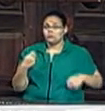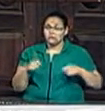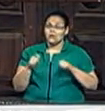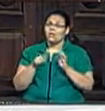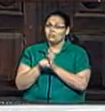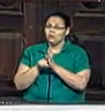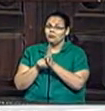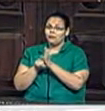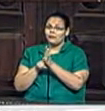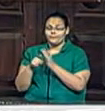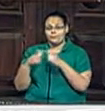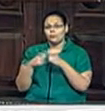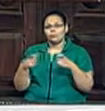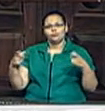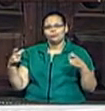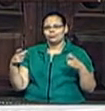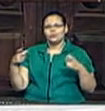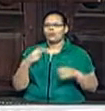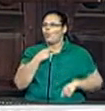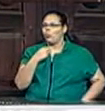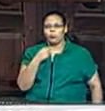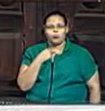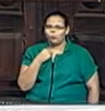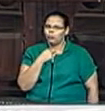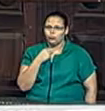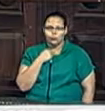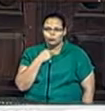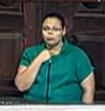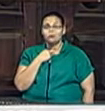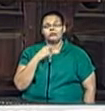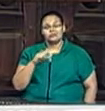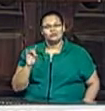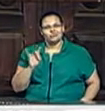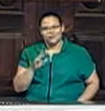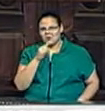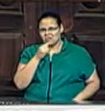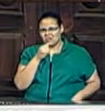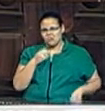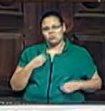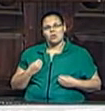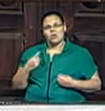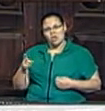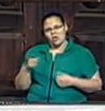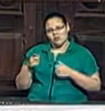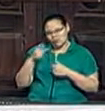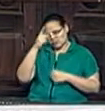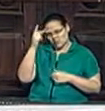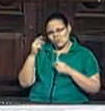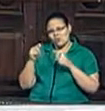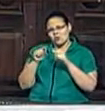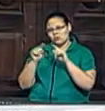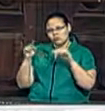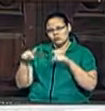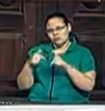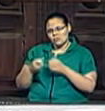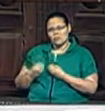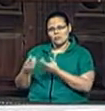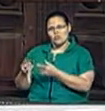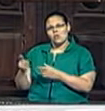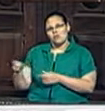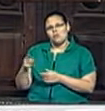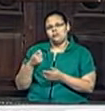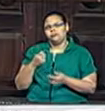a situação de questão mais ampla. Não podemos apenas jogar a conta na mão dos que mais precisam ou naqueles que